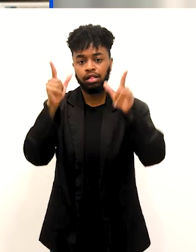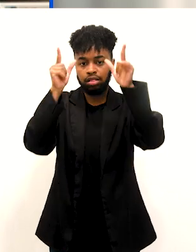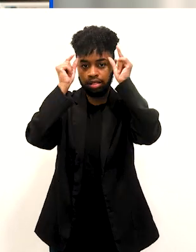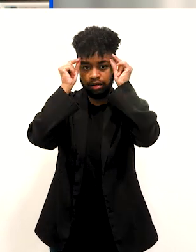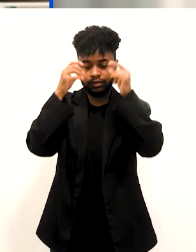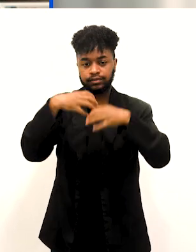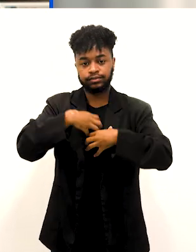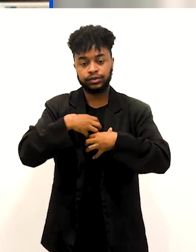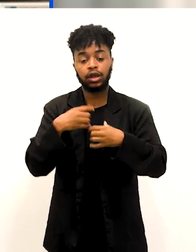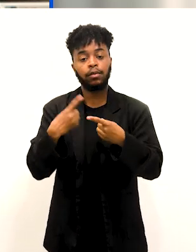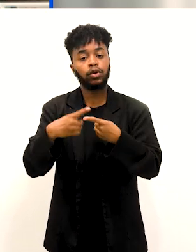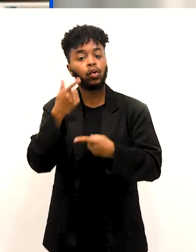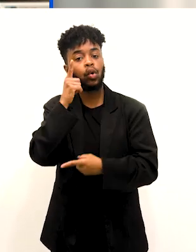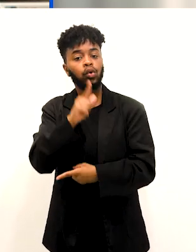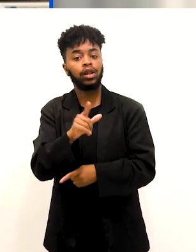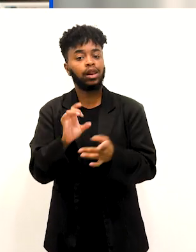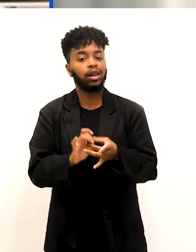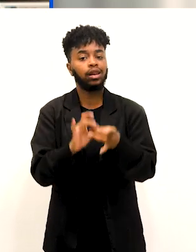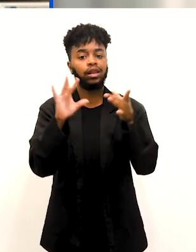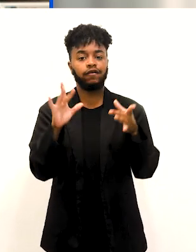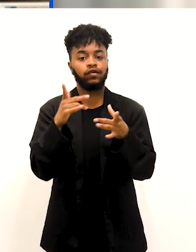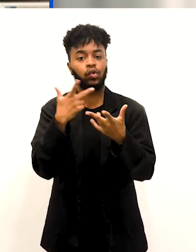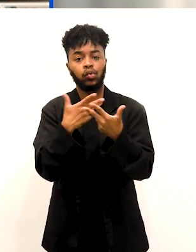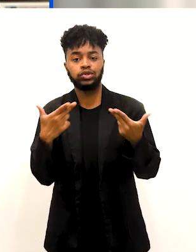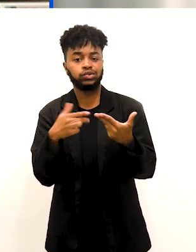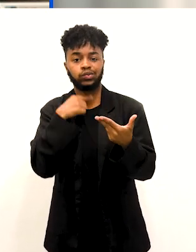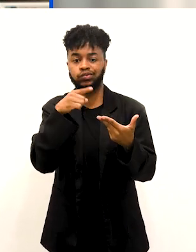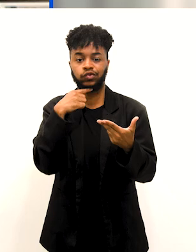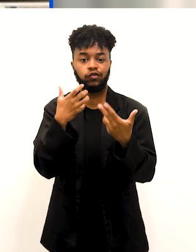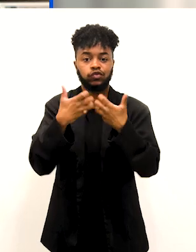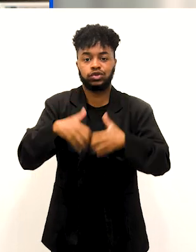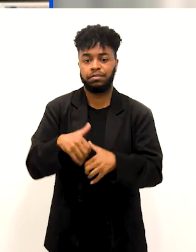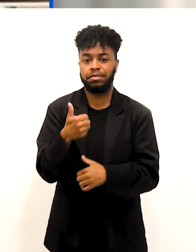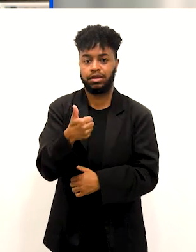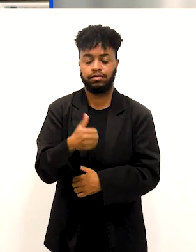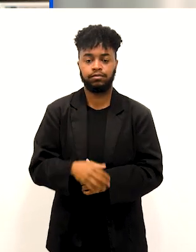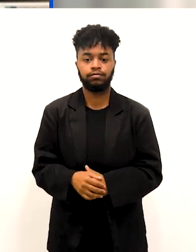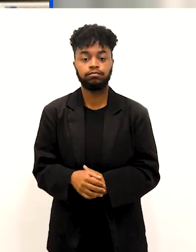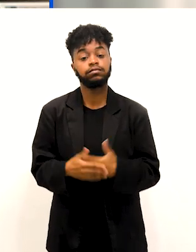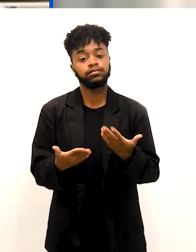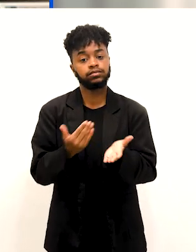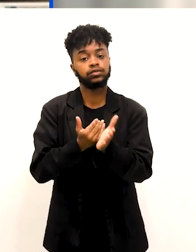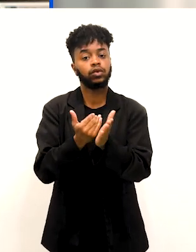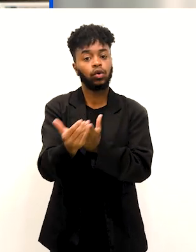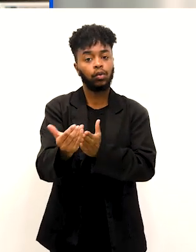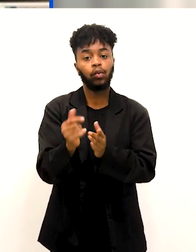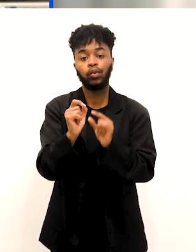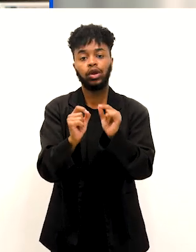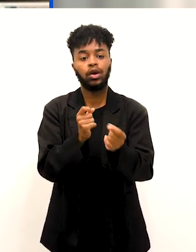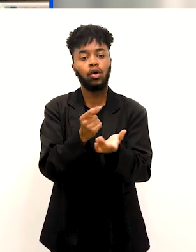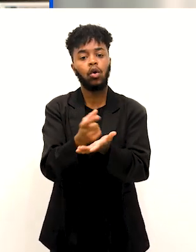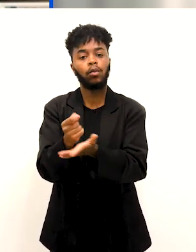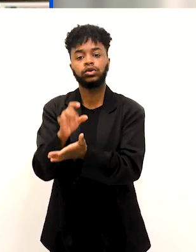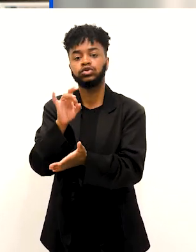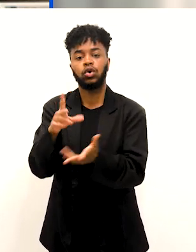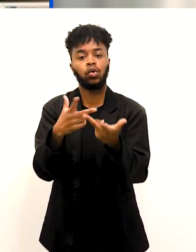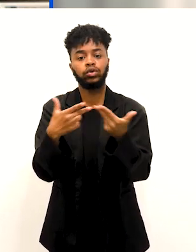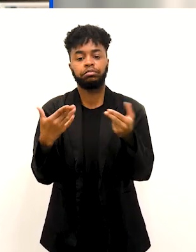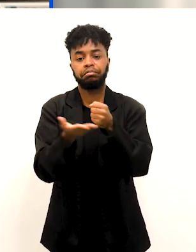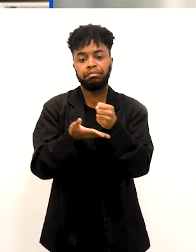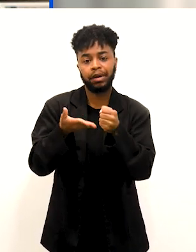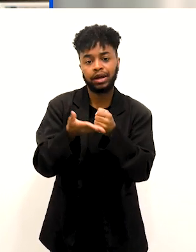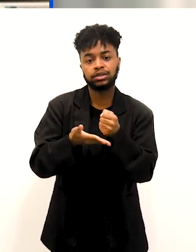de que, puxa, me libertei de algo que não estava sendo produtivo. Então, a gente começa o minimalismo comprando apenas